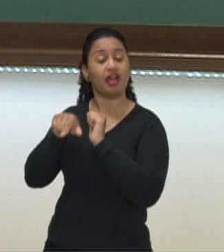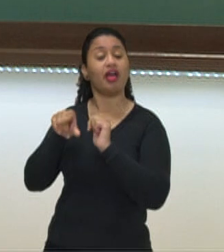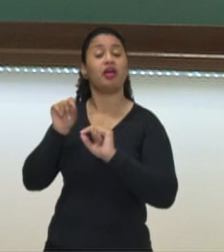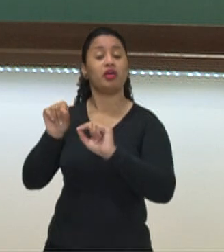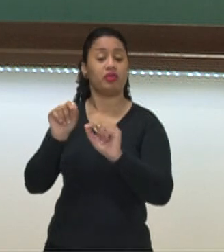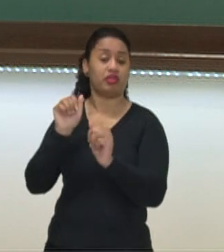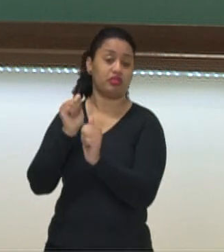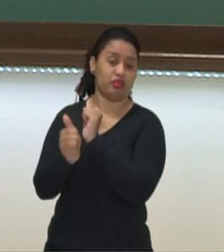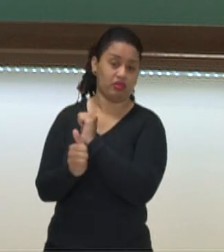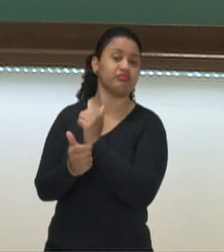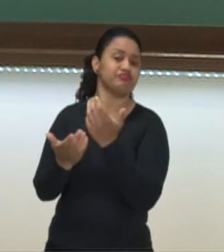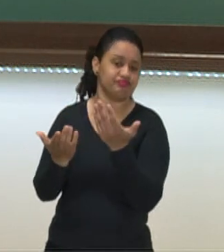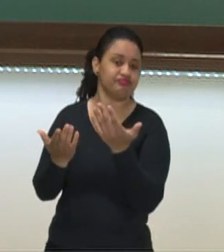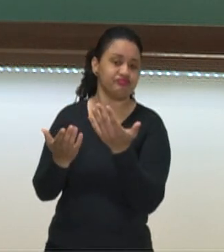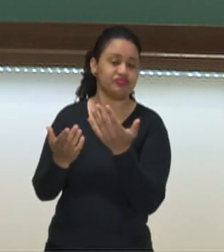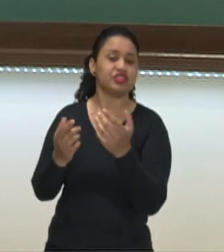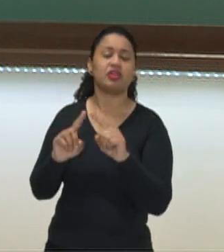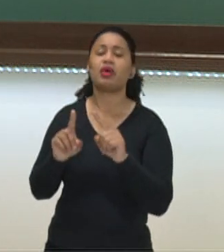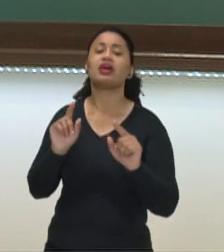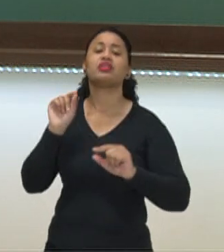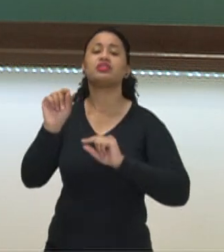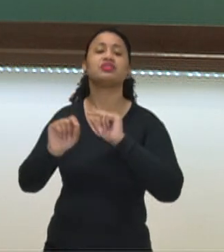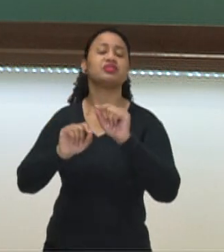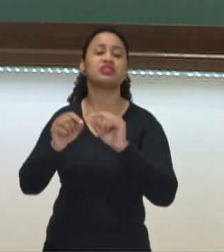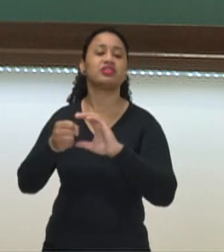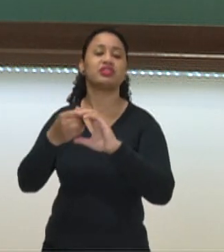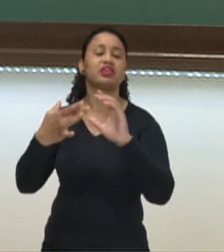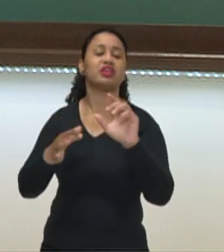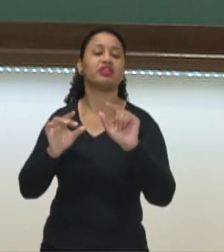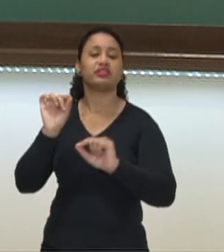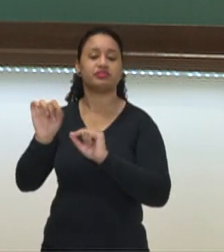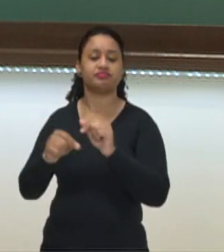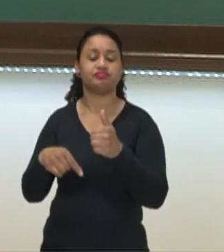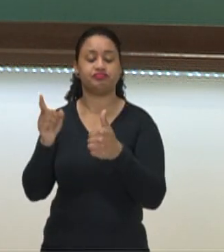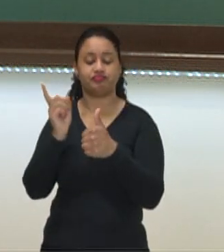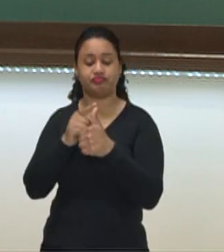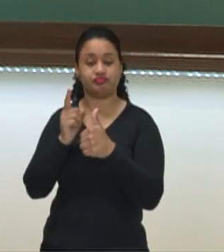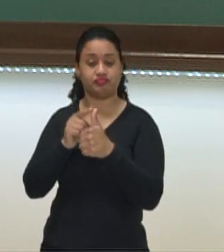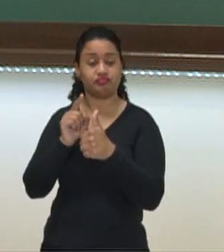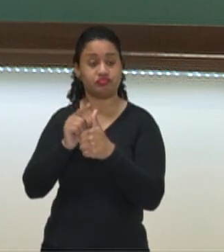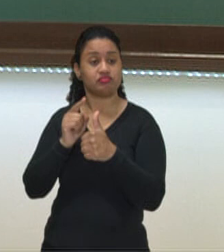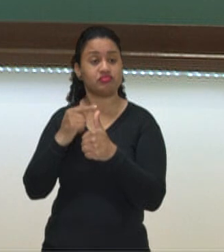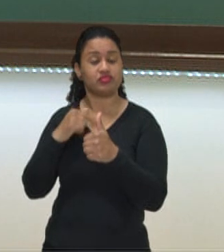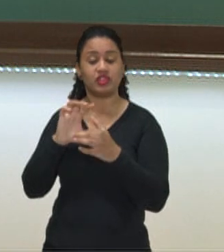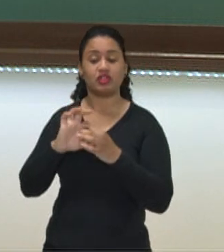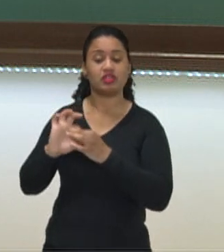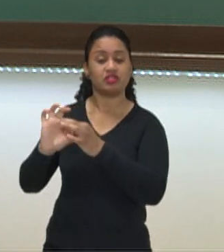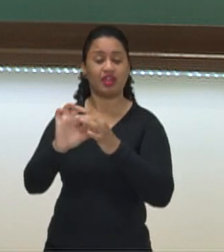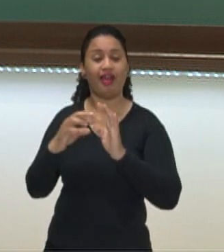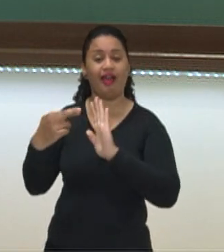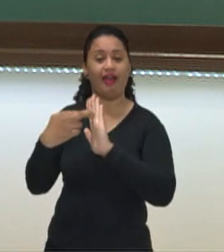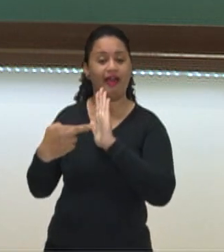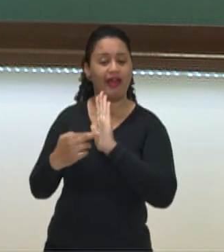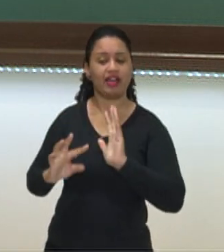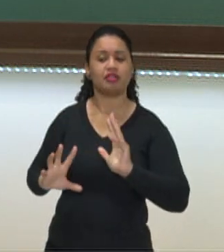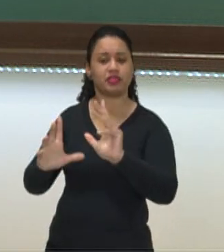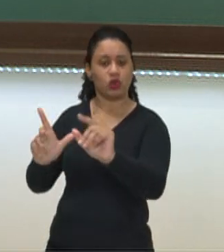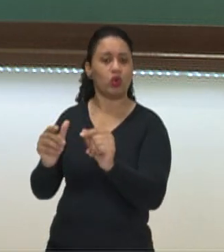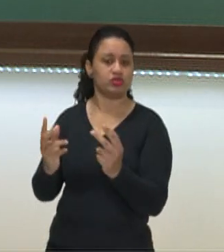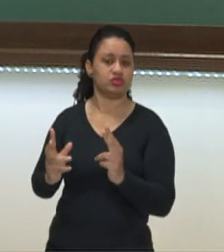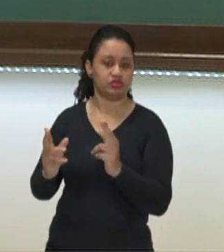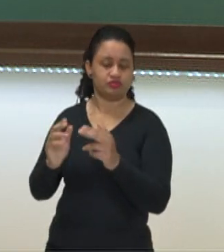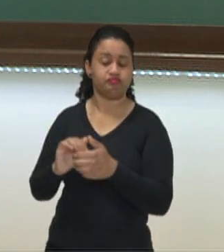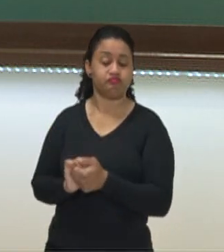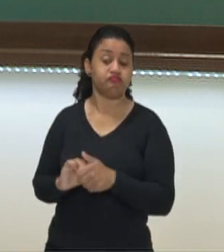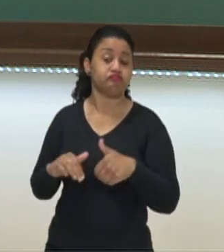considerada esporte. Quais que são essas características? Primeiro, a universalização das regras. Então, para